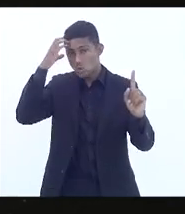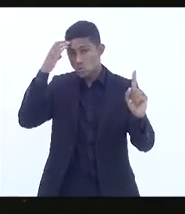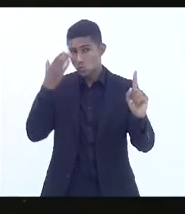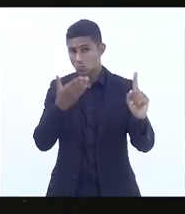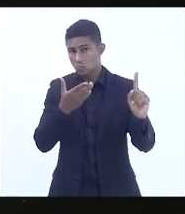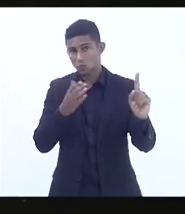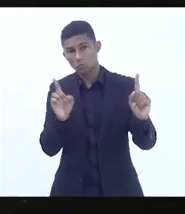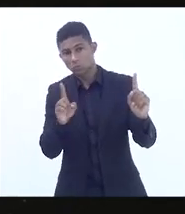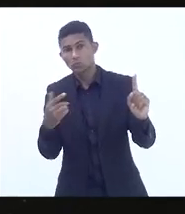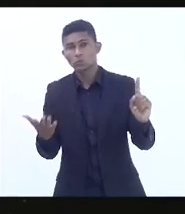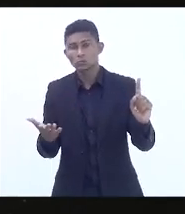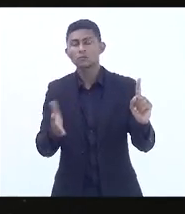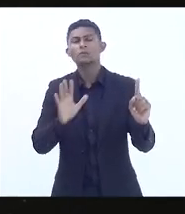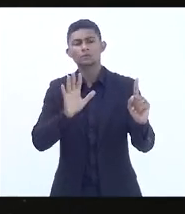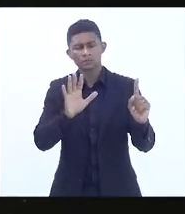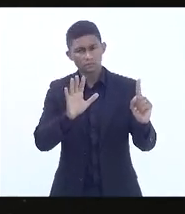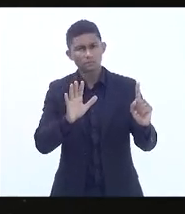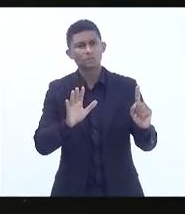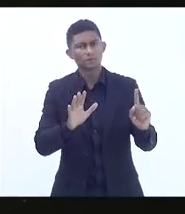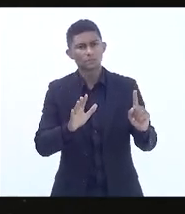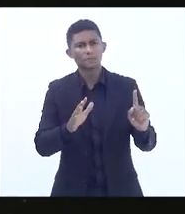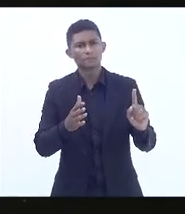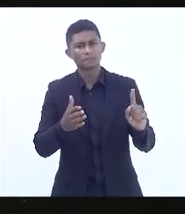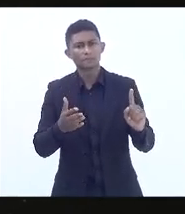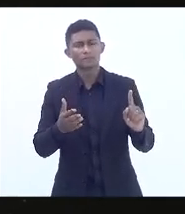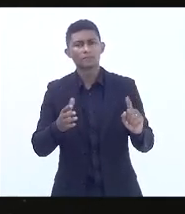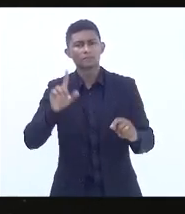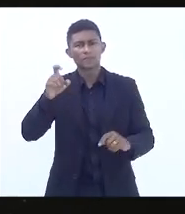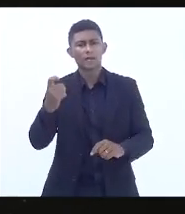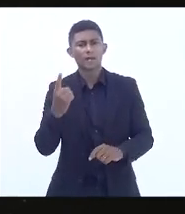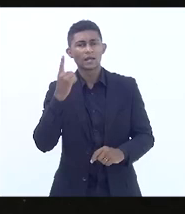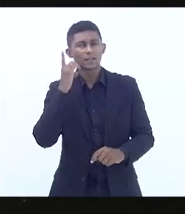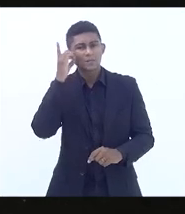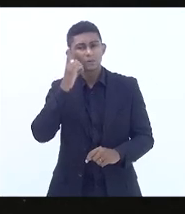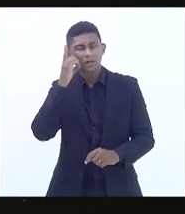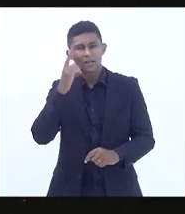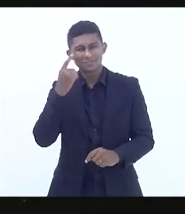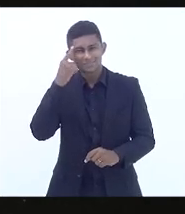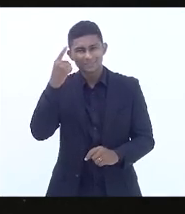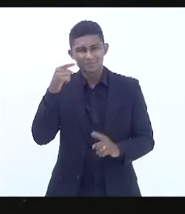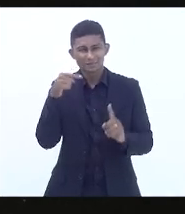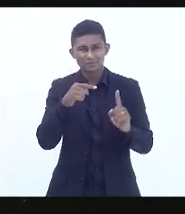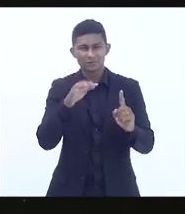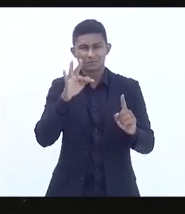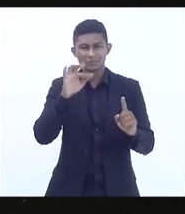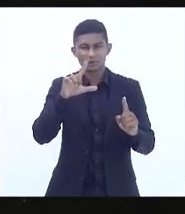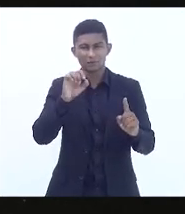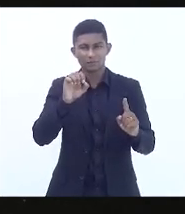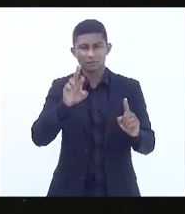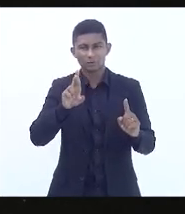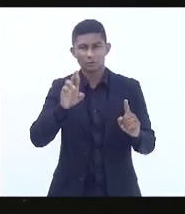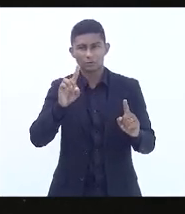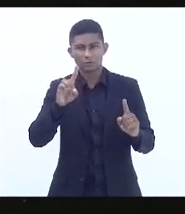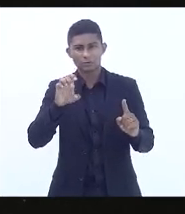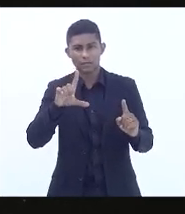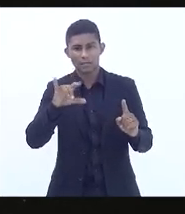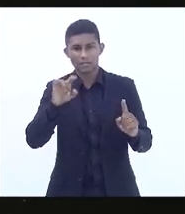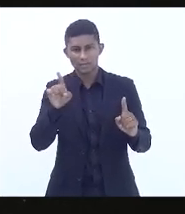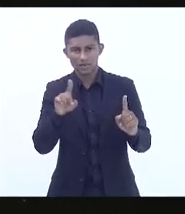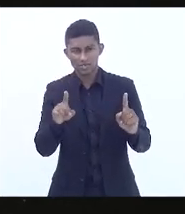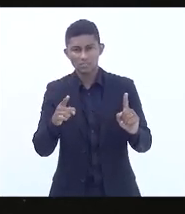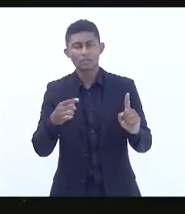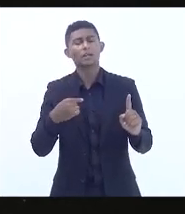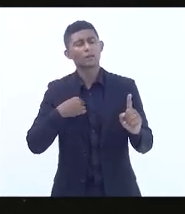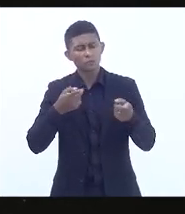ouvia louvores da ex-deputada pastora Flor de Lis. Eu descia para a Alerge e